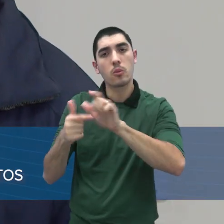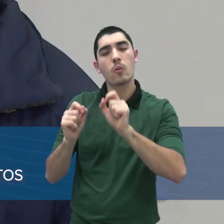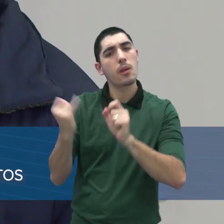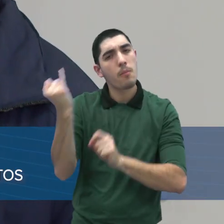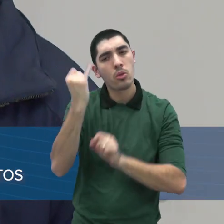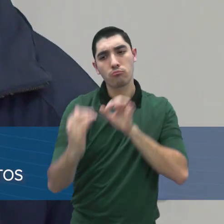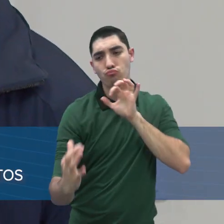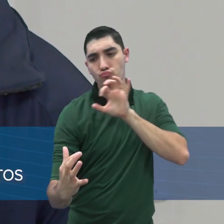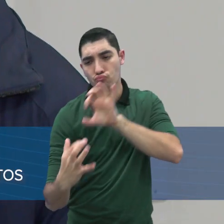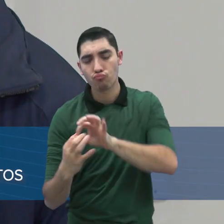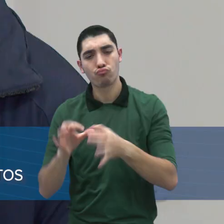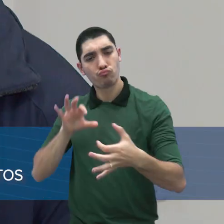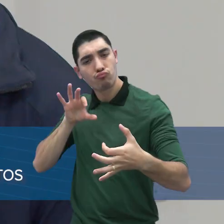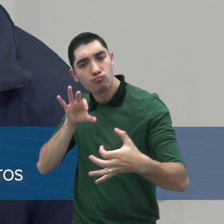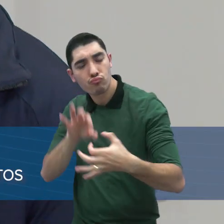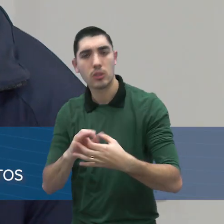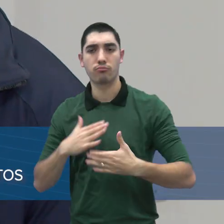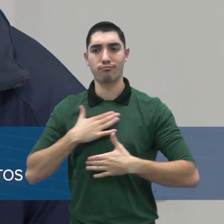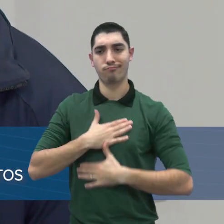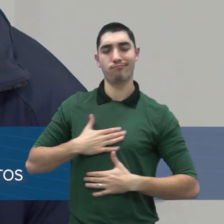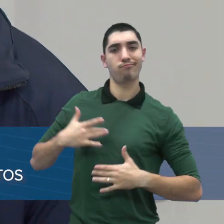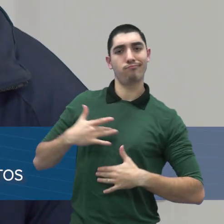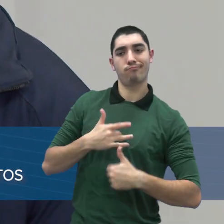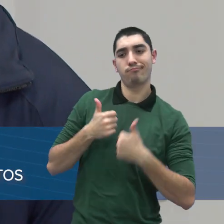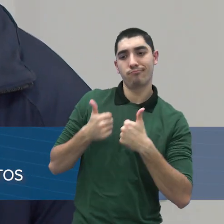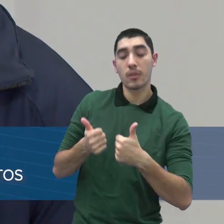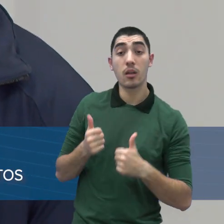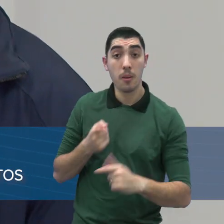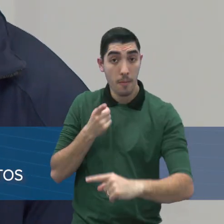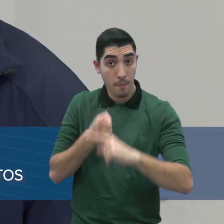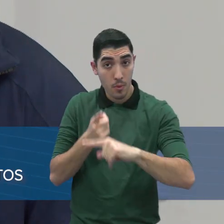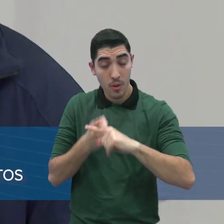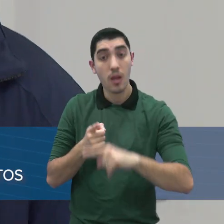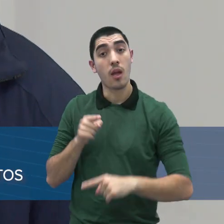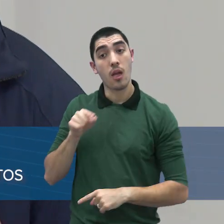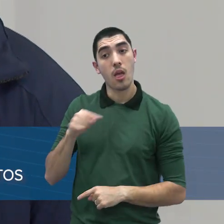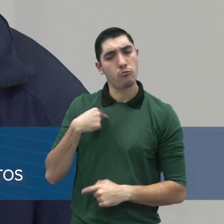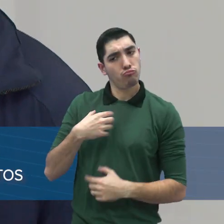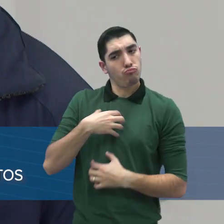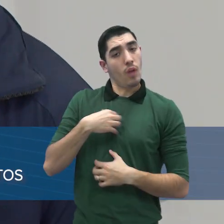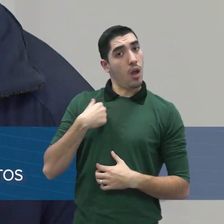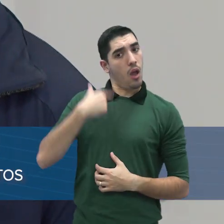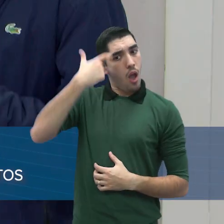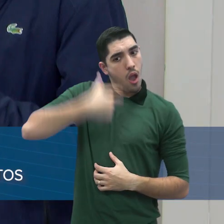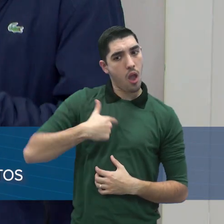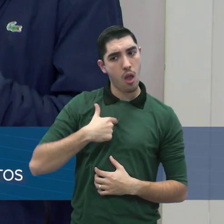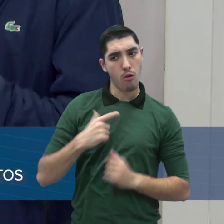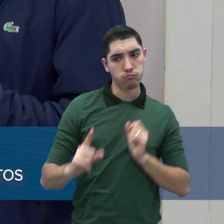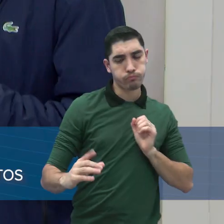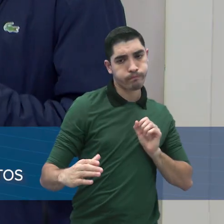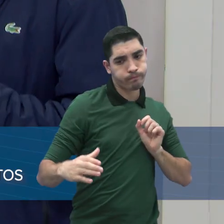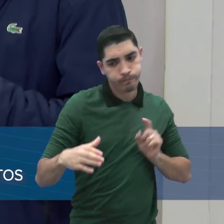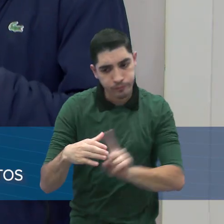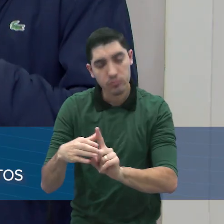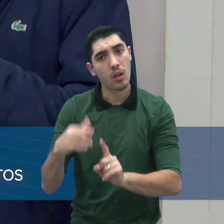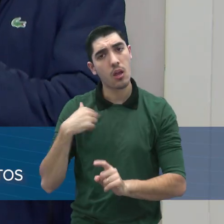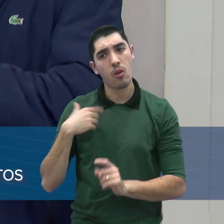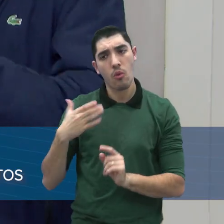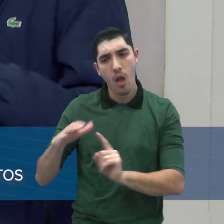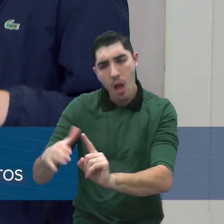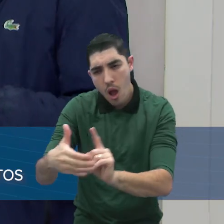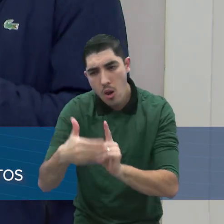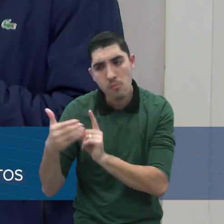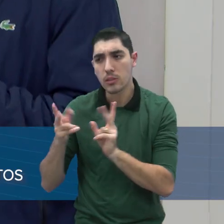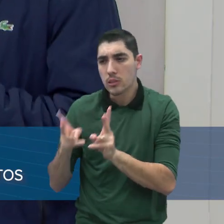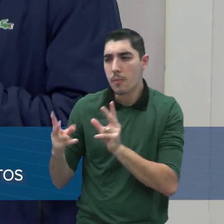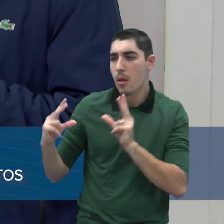vínculos saudáveis, porque o fanatismo ele surge também a partir da ideia da necessidade de pertencimento. Então, quanto mais acolhimento e mais